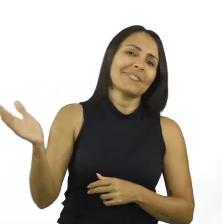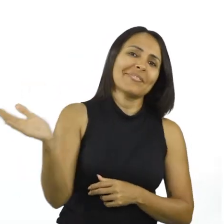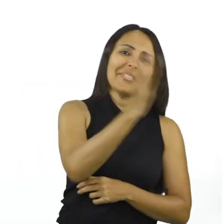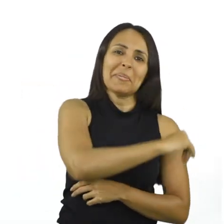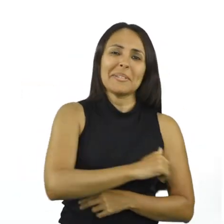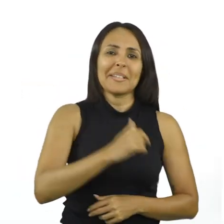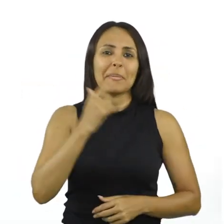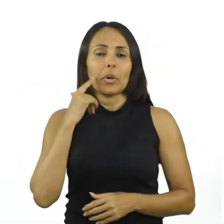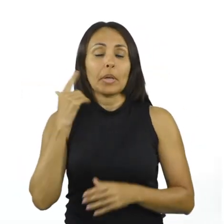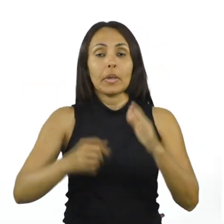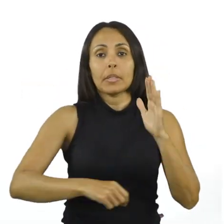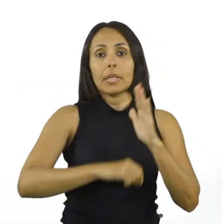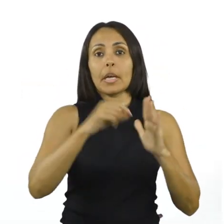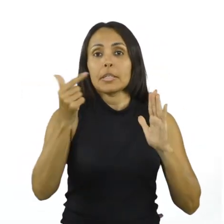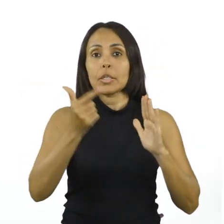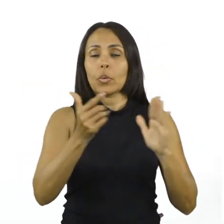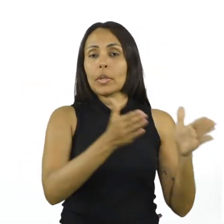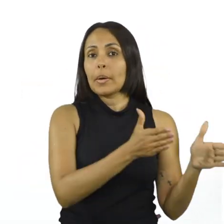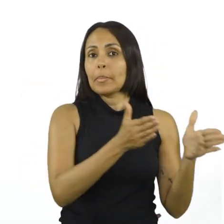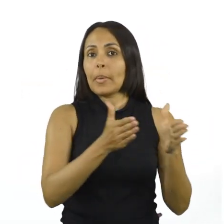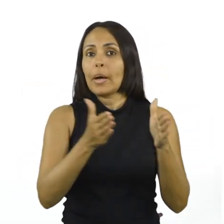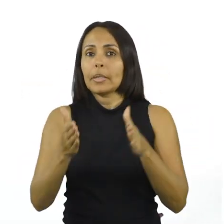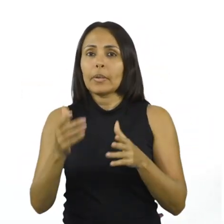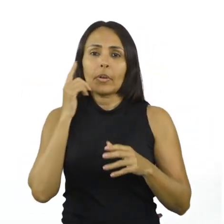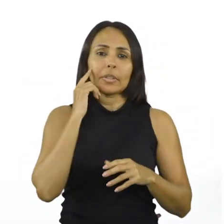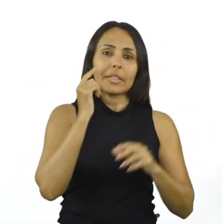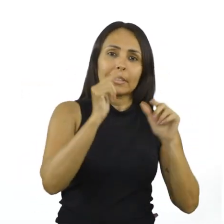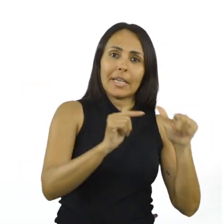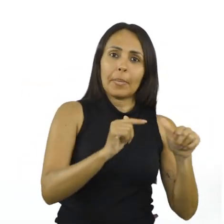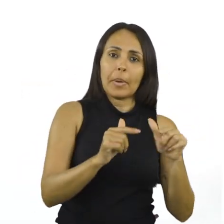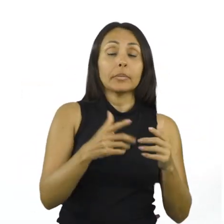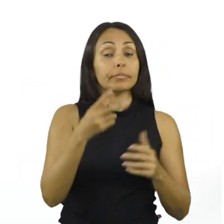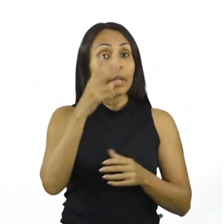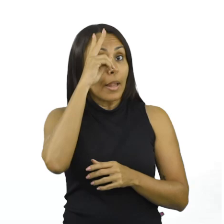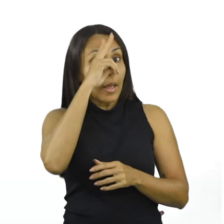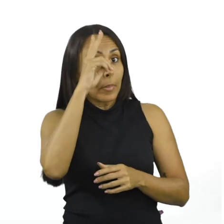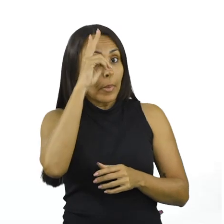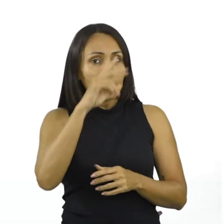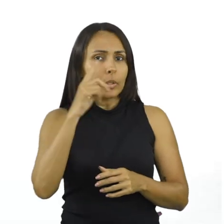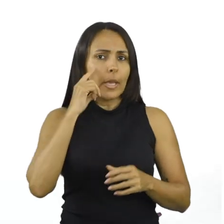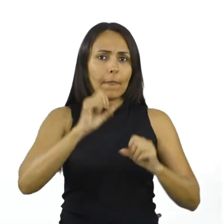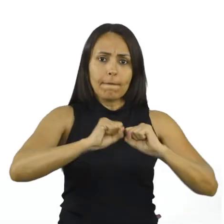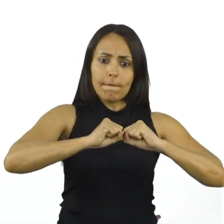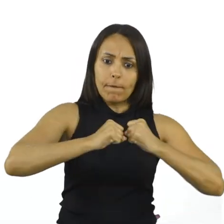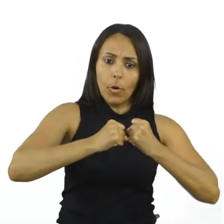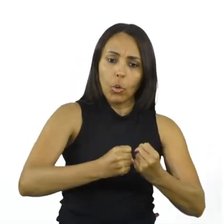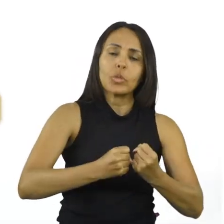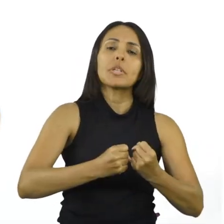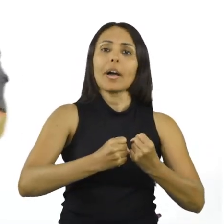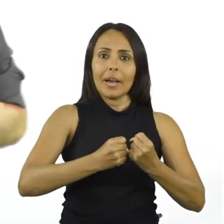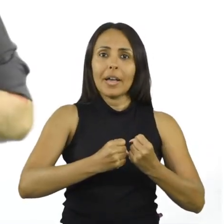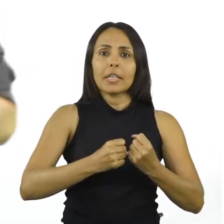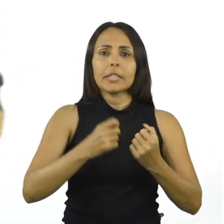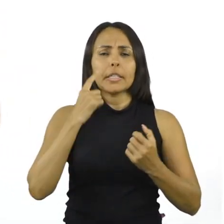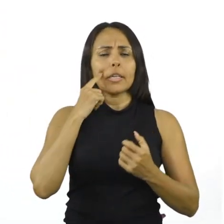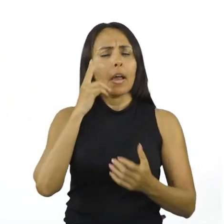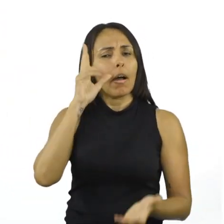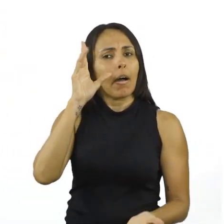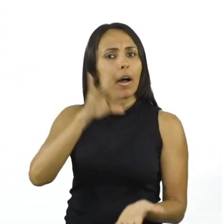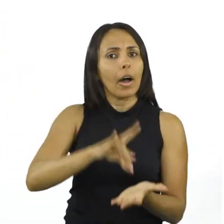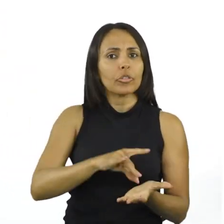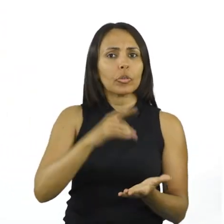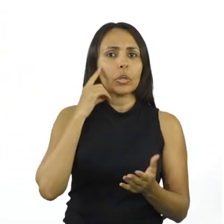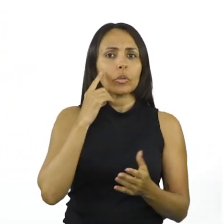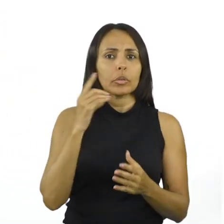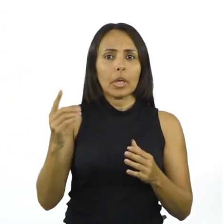Vamos embora que vamos para a nossa segunda parte da aula de trabalho. Lembrando que trabalho é aquela força que age quando há